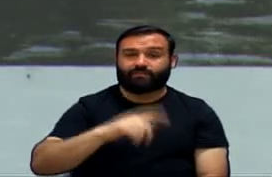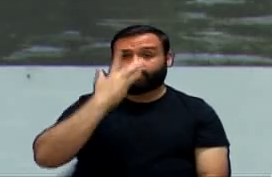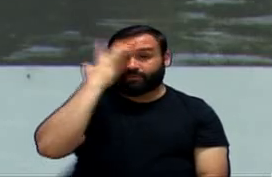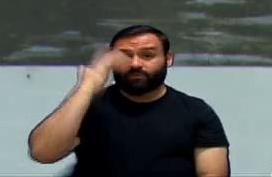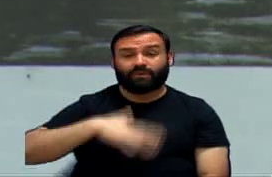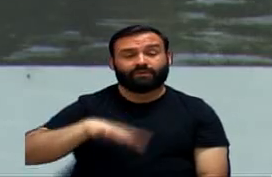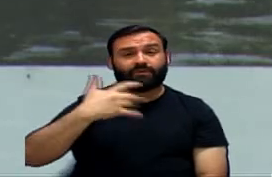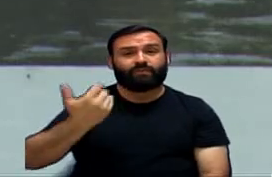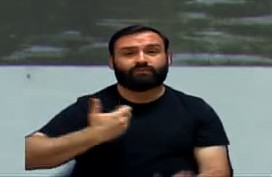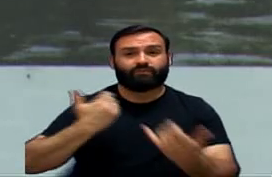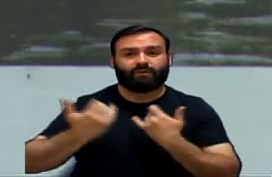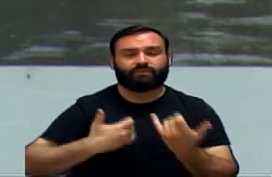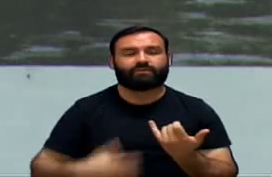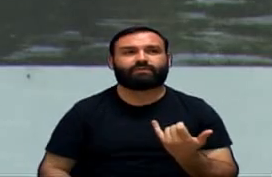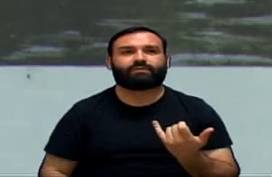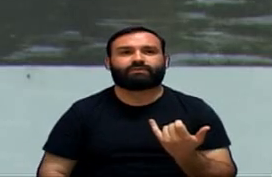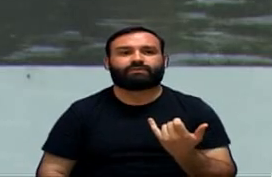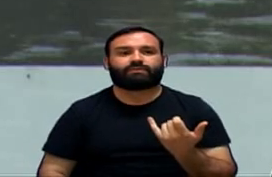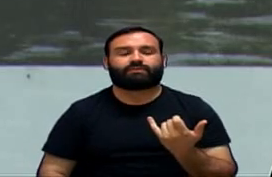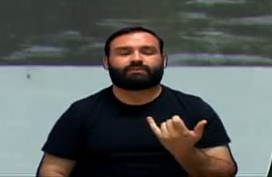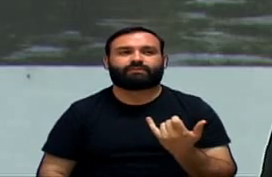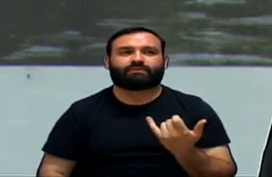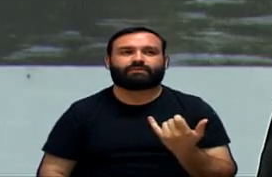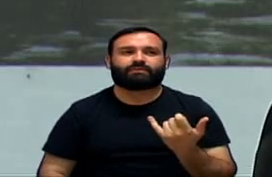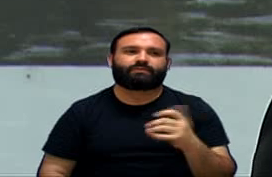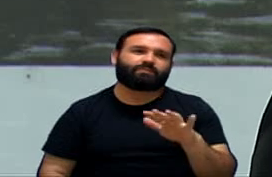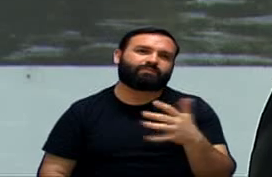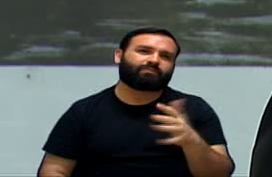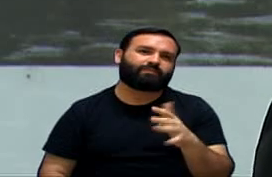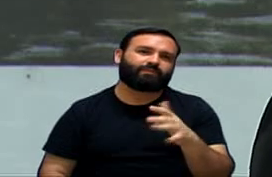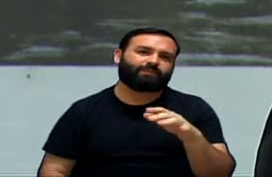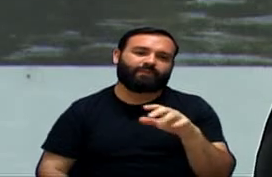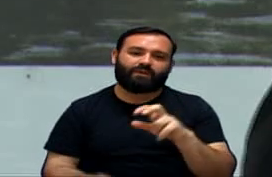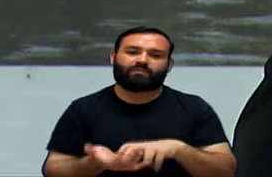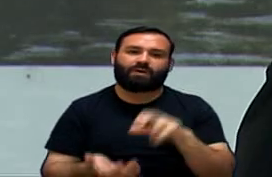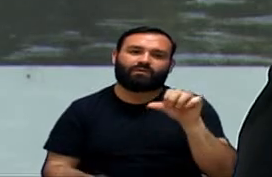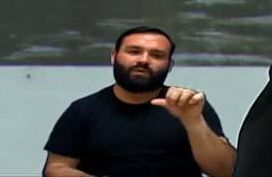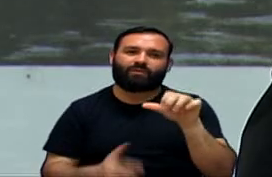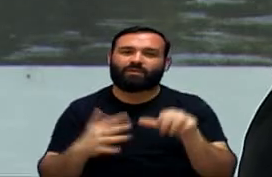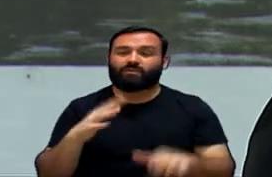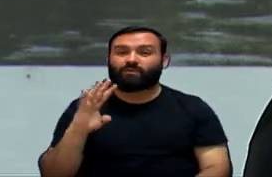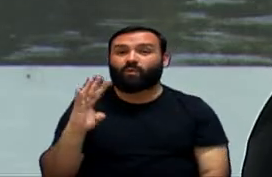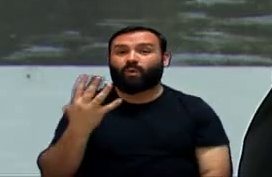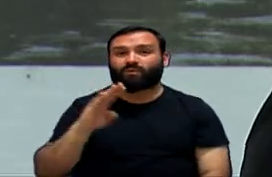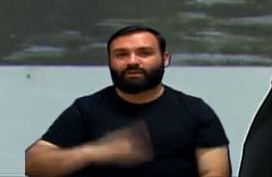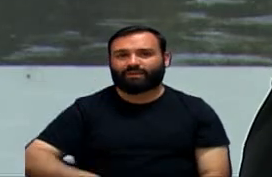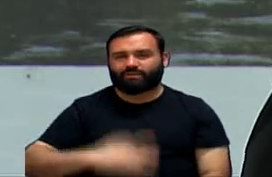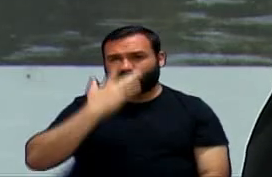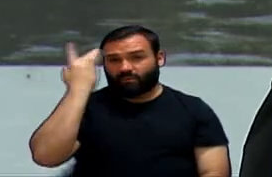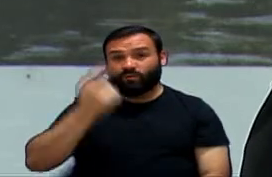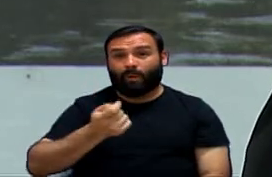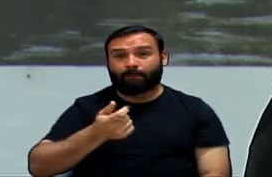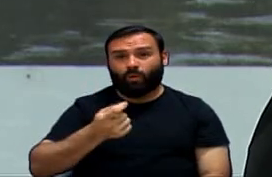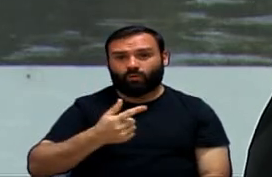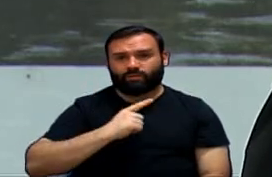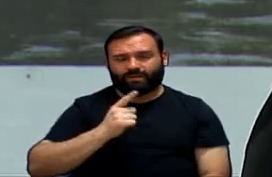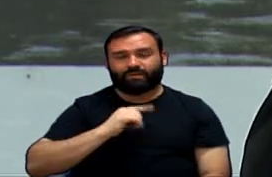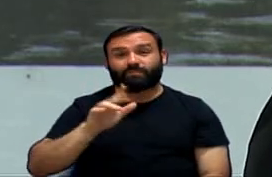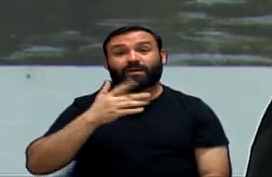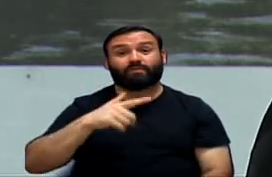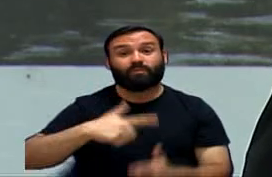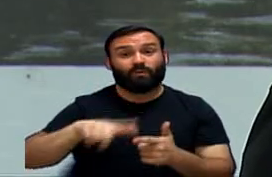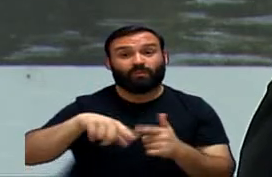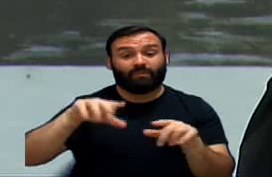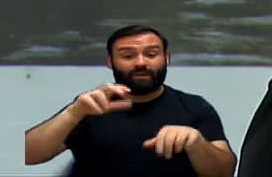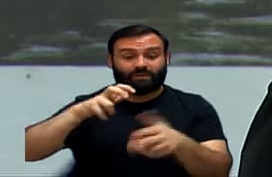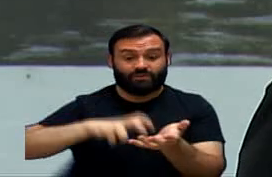pessoas falavam o seguinte olha uma coisa entre 9 da manhã e 16 horas que tem pouca gente na rua problema é de manhã